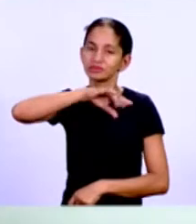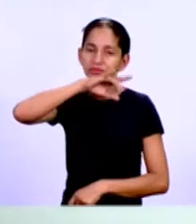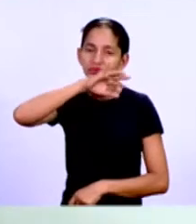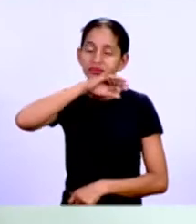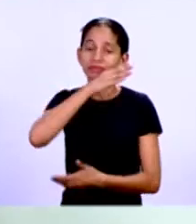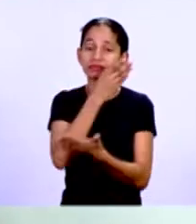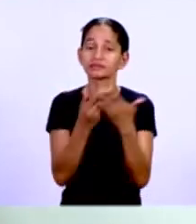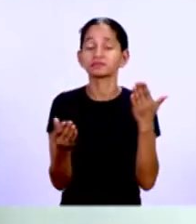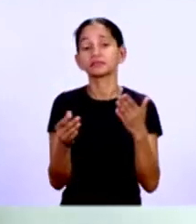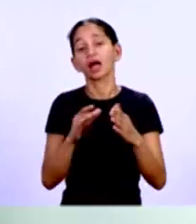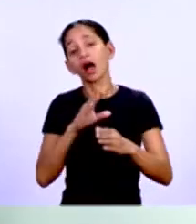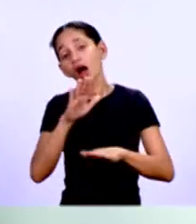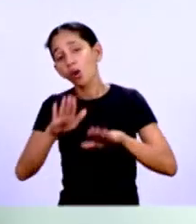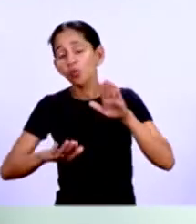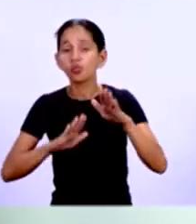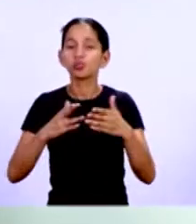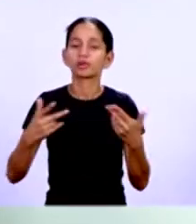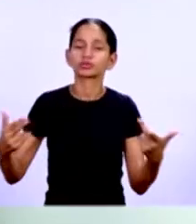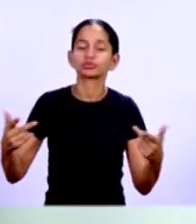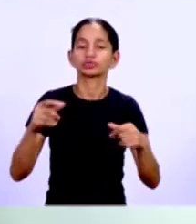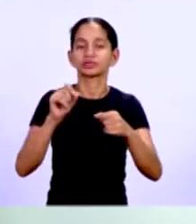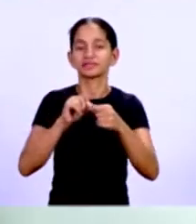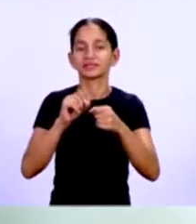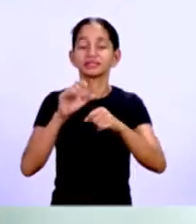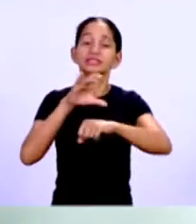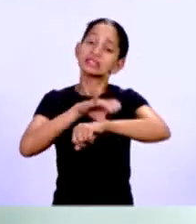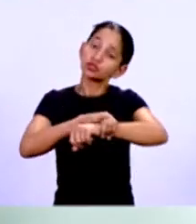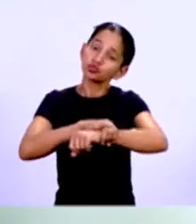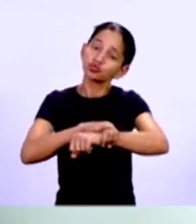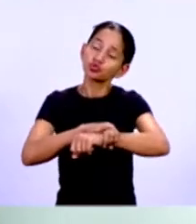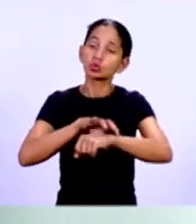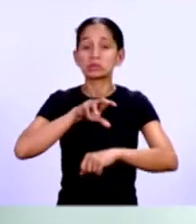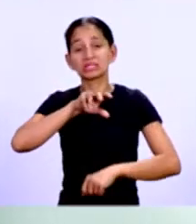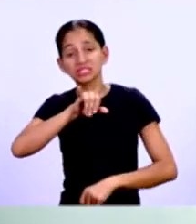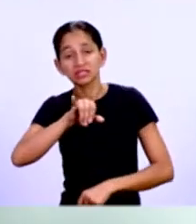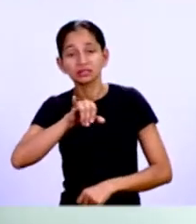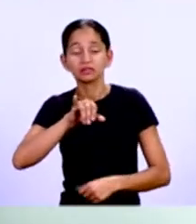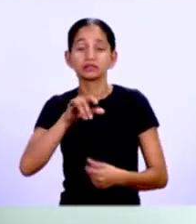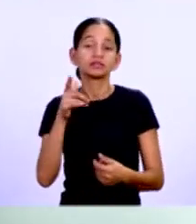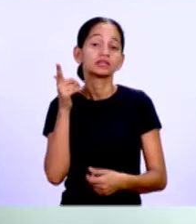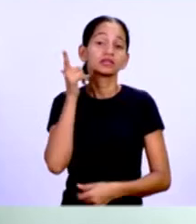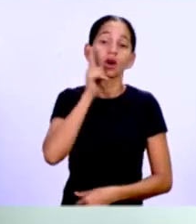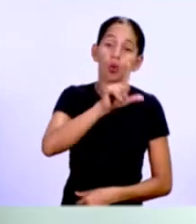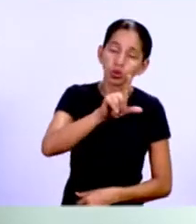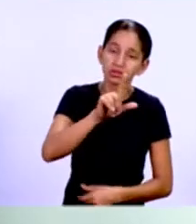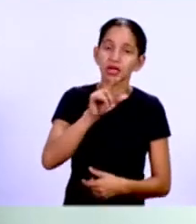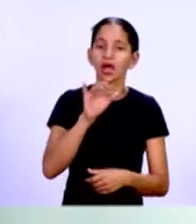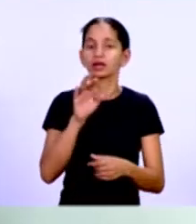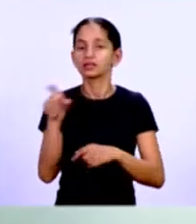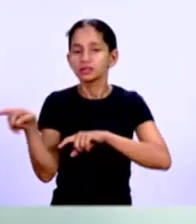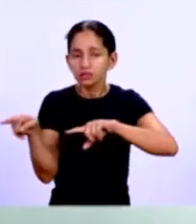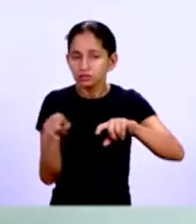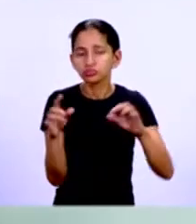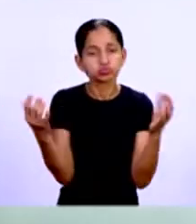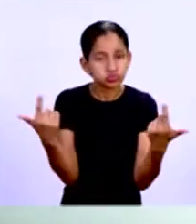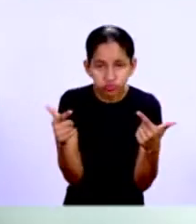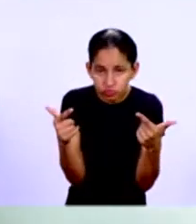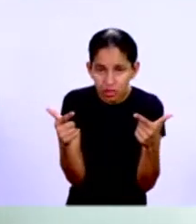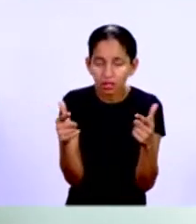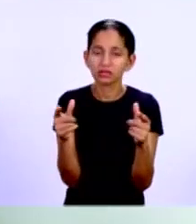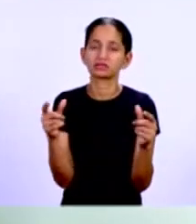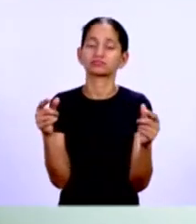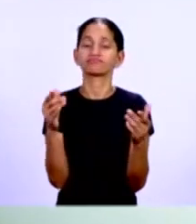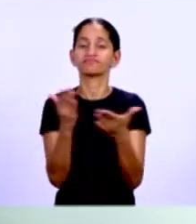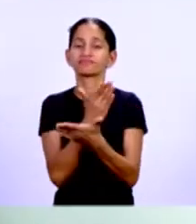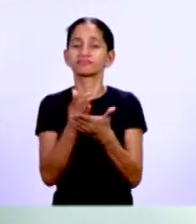proteger com alguns seguros. Existem certos seguros que falam, se você não conseguir colher, pelo menos você vai ter um dinheiro suficiente